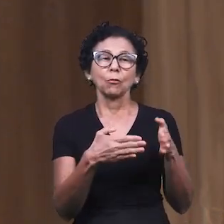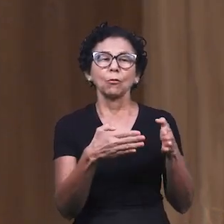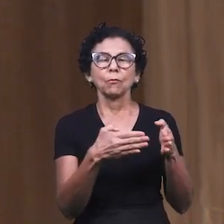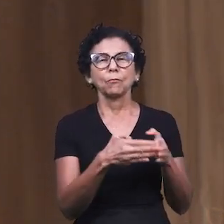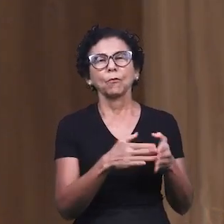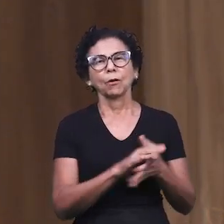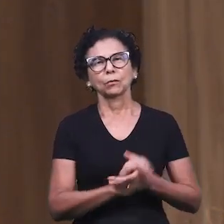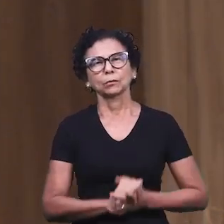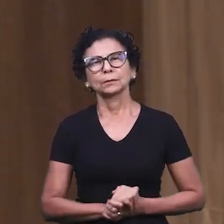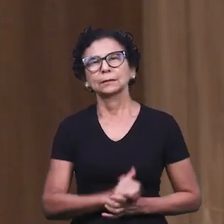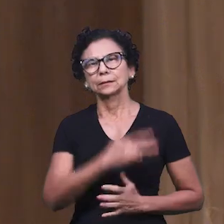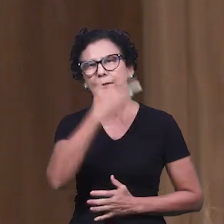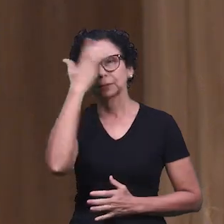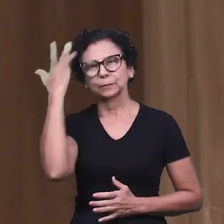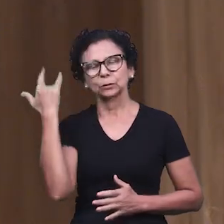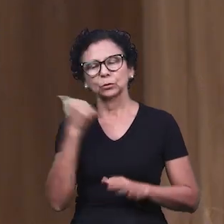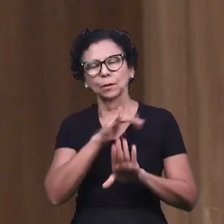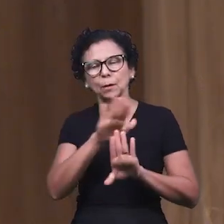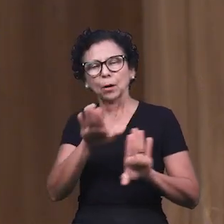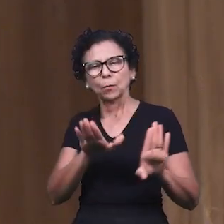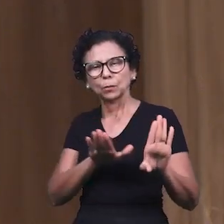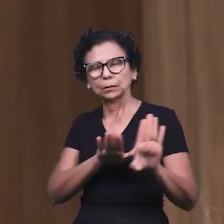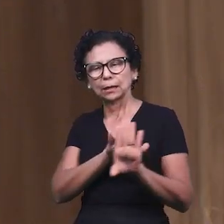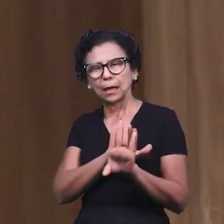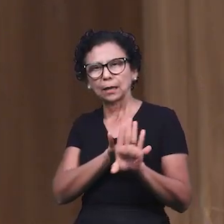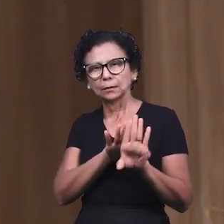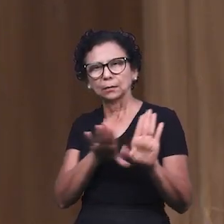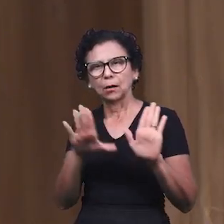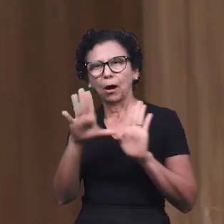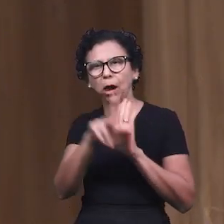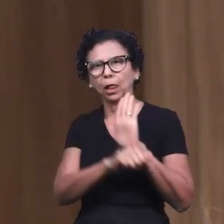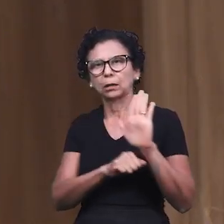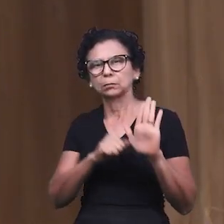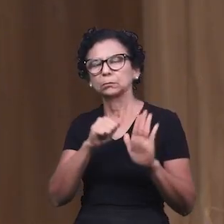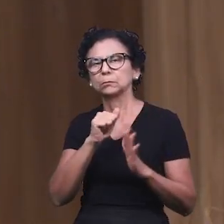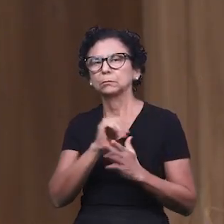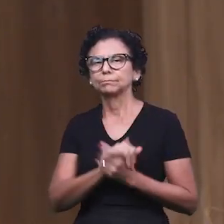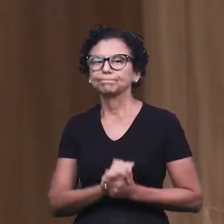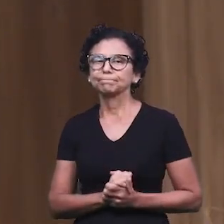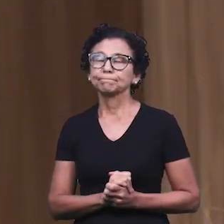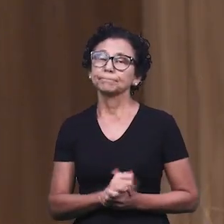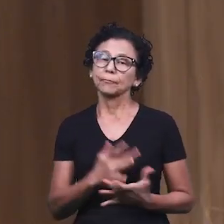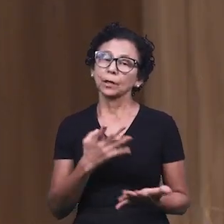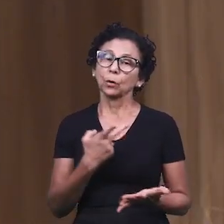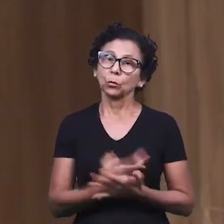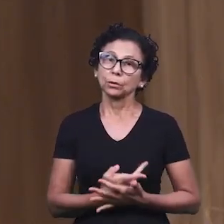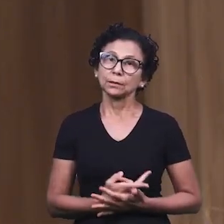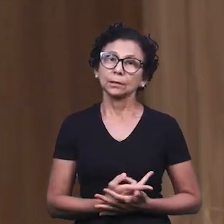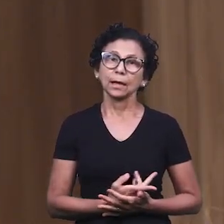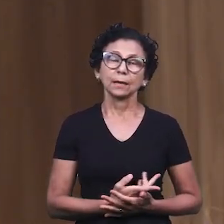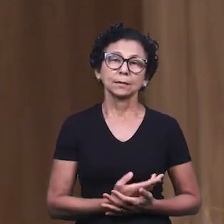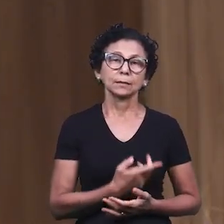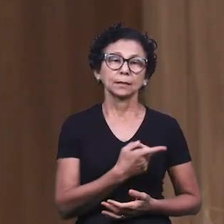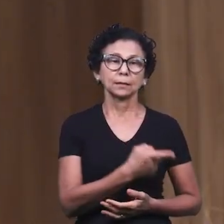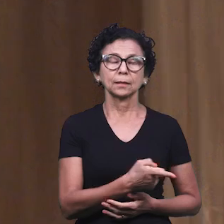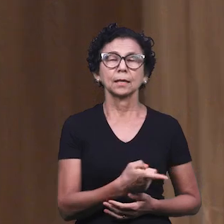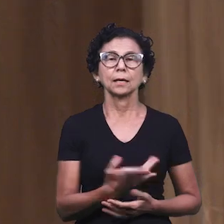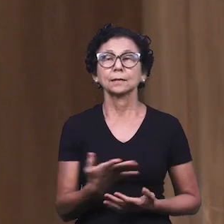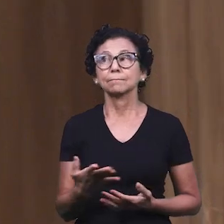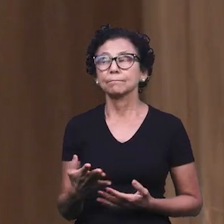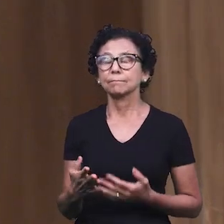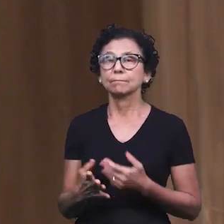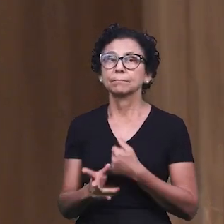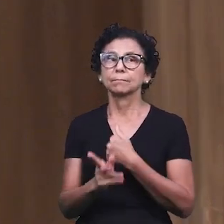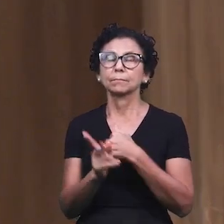um empréstimo ou dívidas em nome daquele representado, do aposentado ou pensionista, ele vai se enquadrar